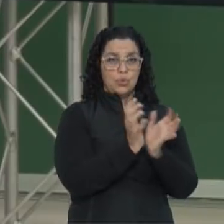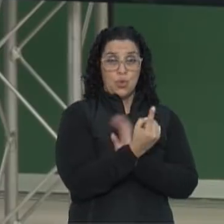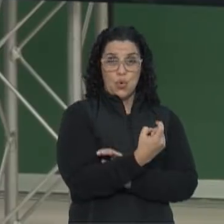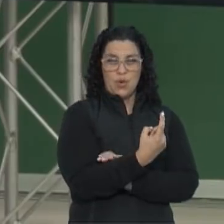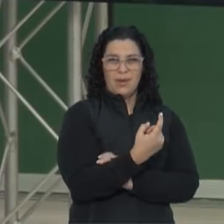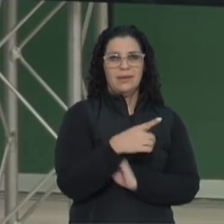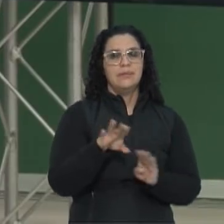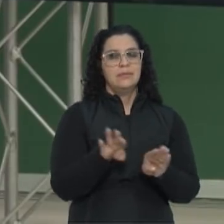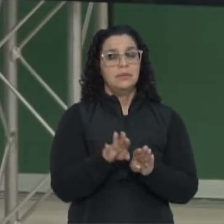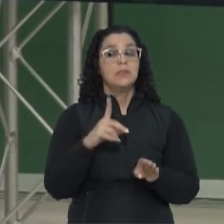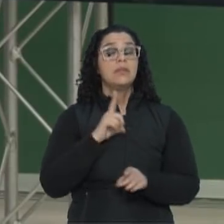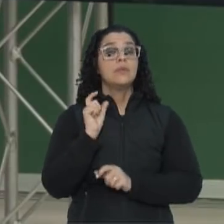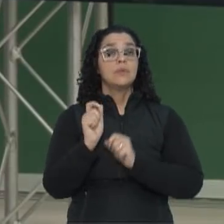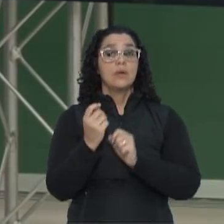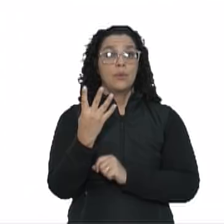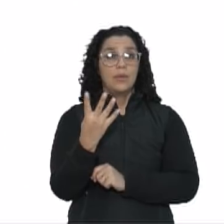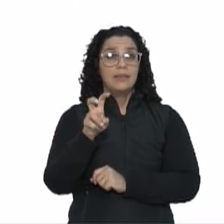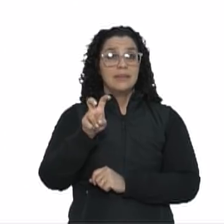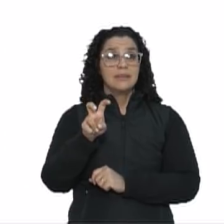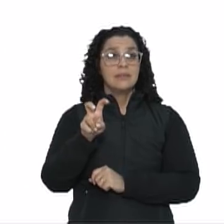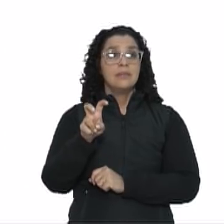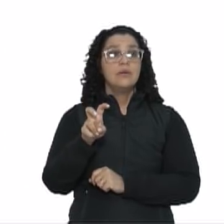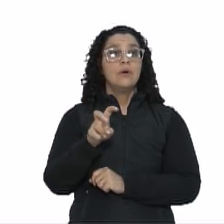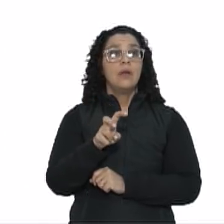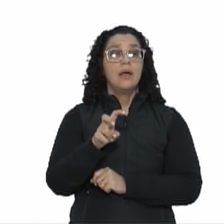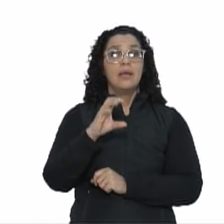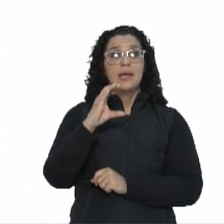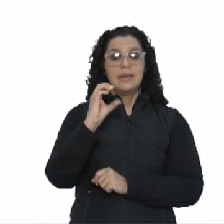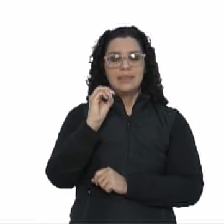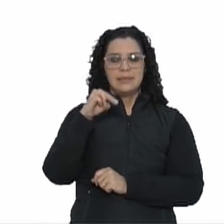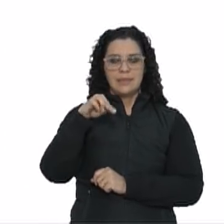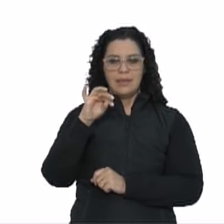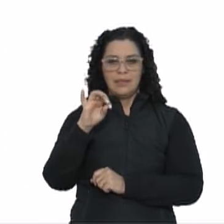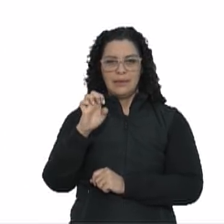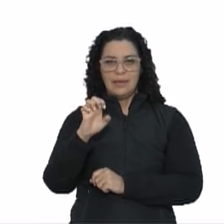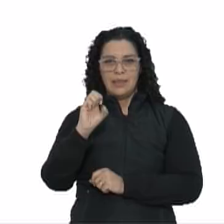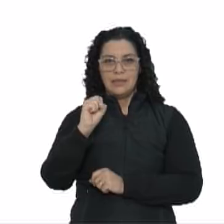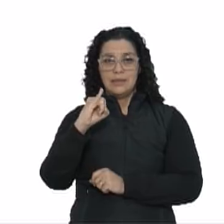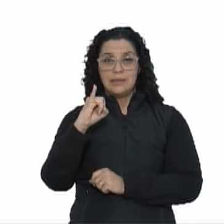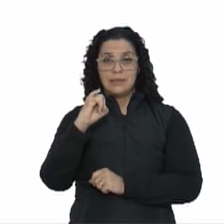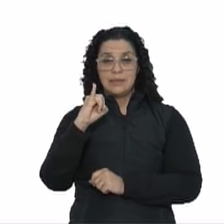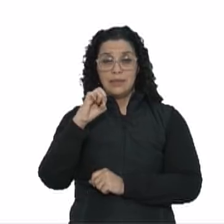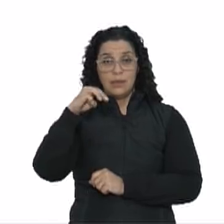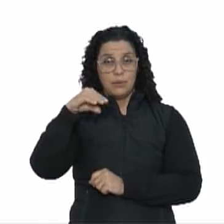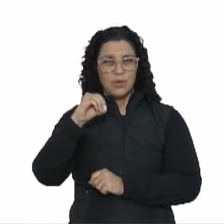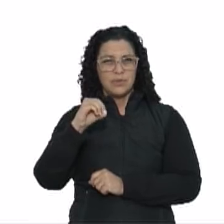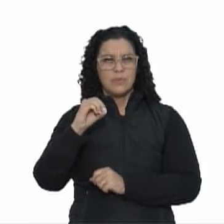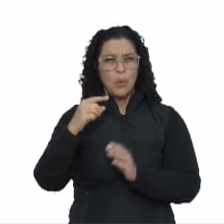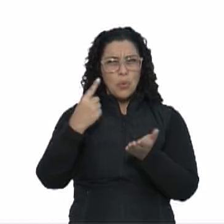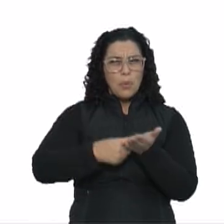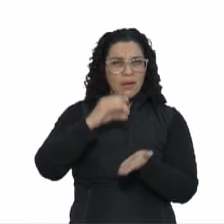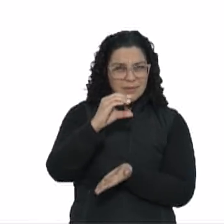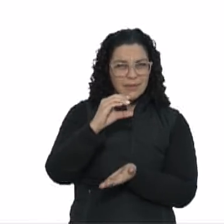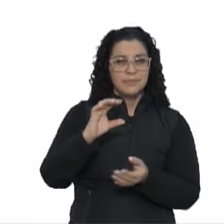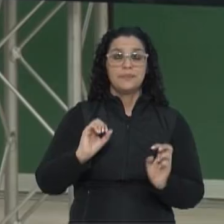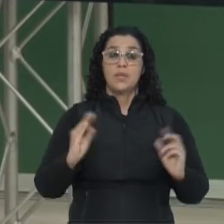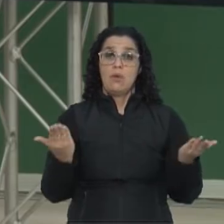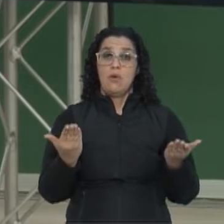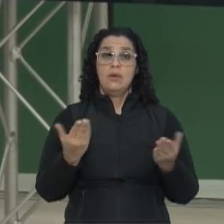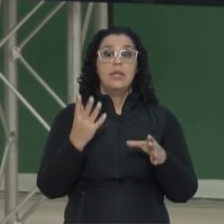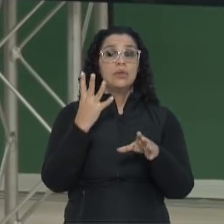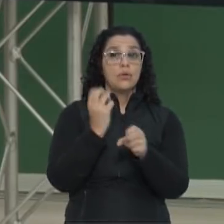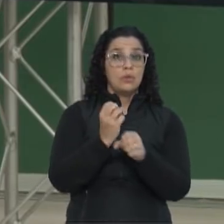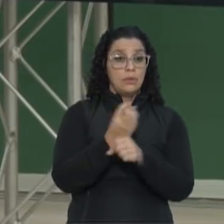unidades e eu tenho o quê? 45 centésimos. Mas se são 34 unidades, são